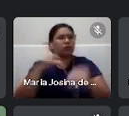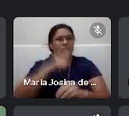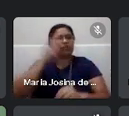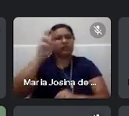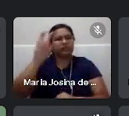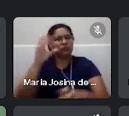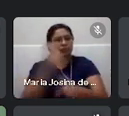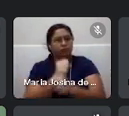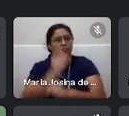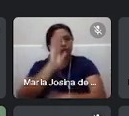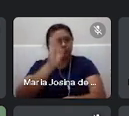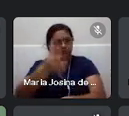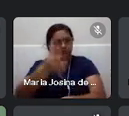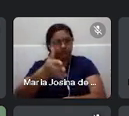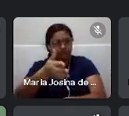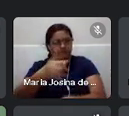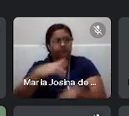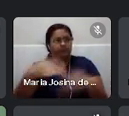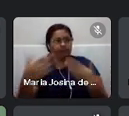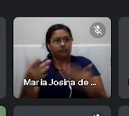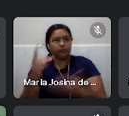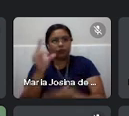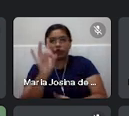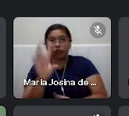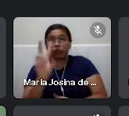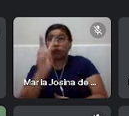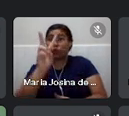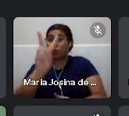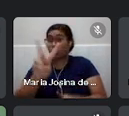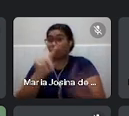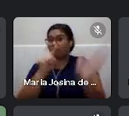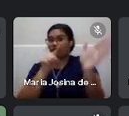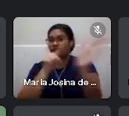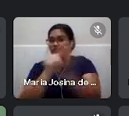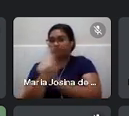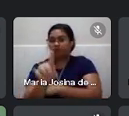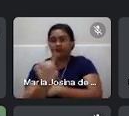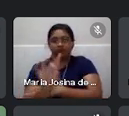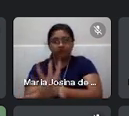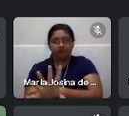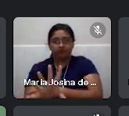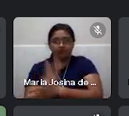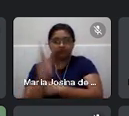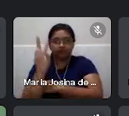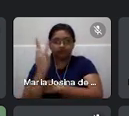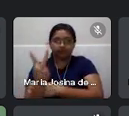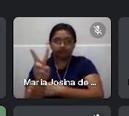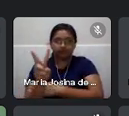somente 2 questões, tá? São somente 2 questões.